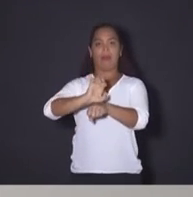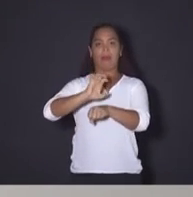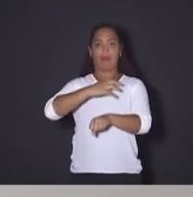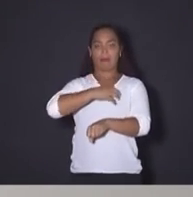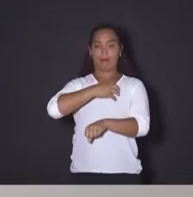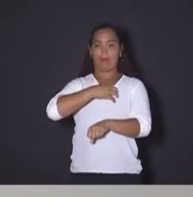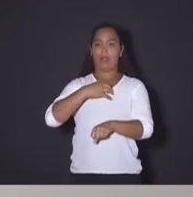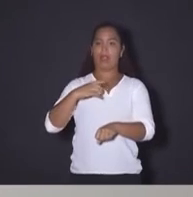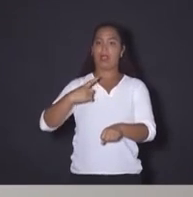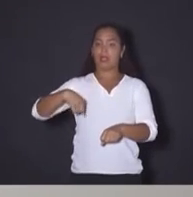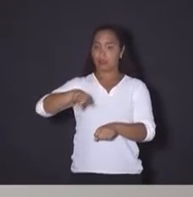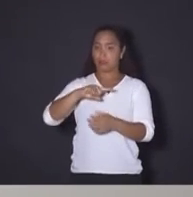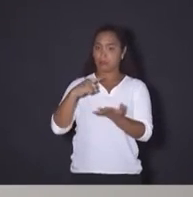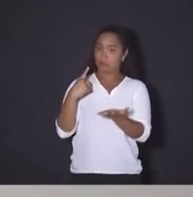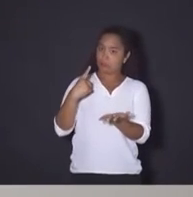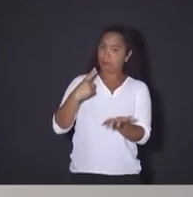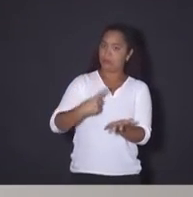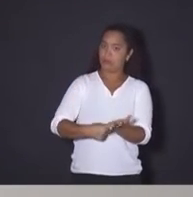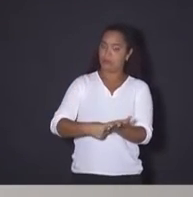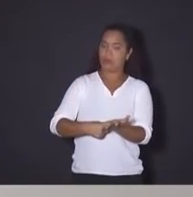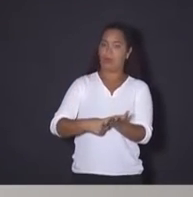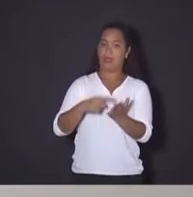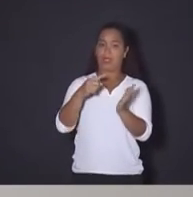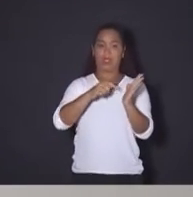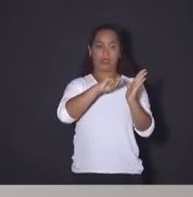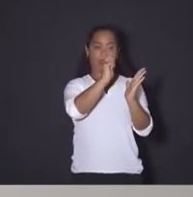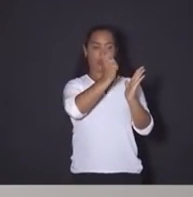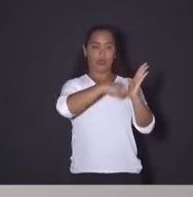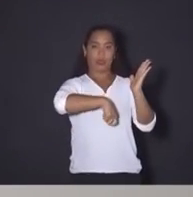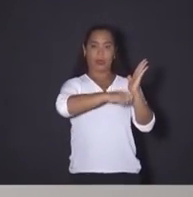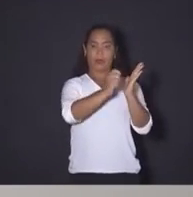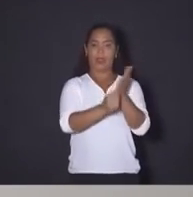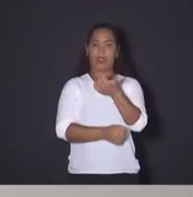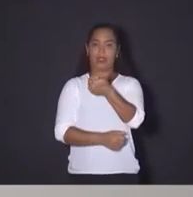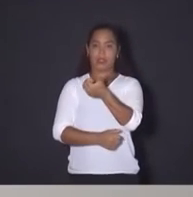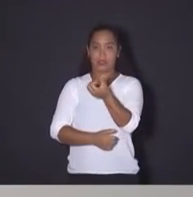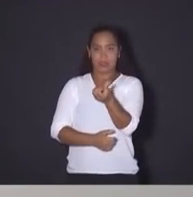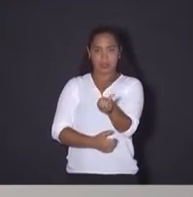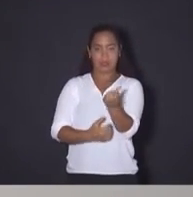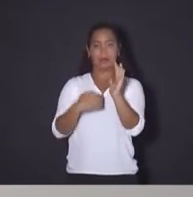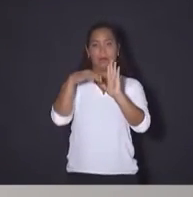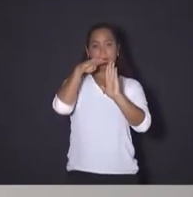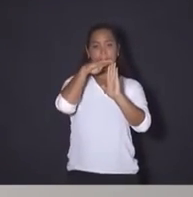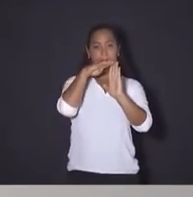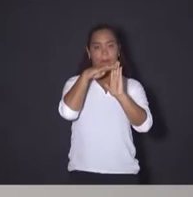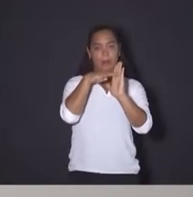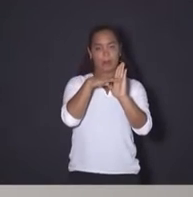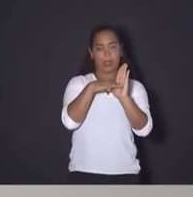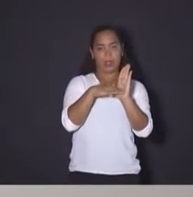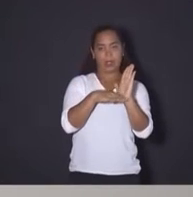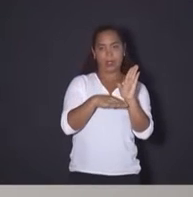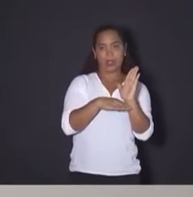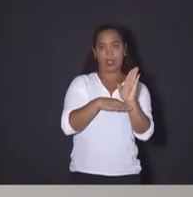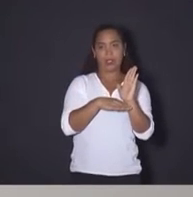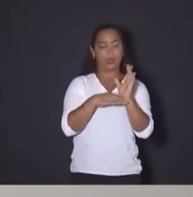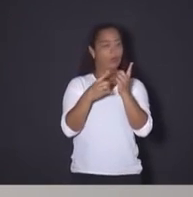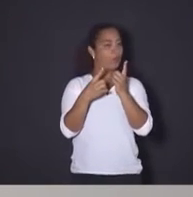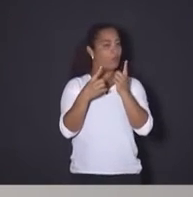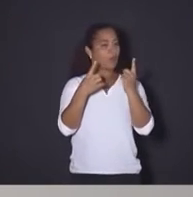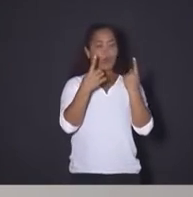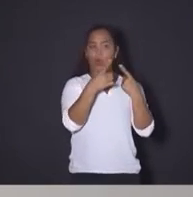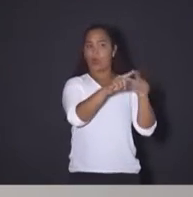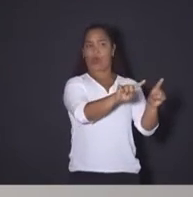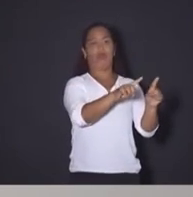comprometemos em com esse documento que são as 16 medidas contra o encarceramento em massa